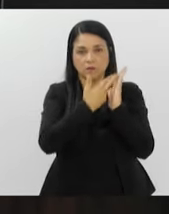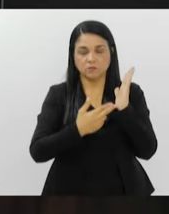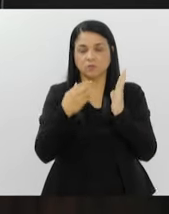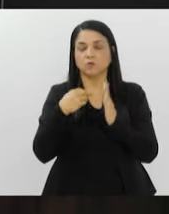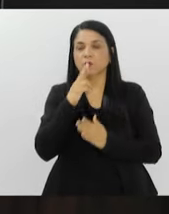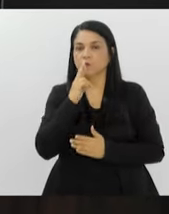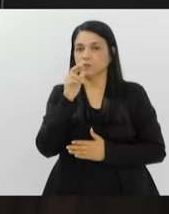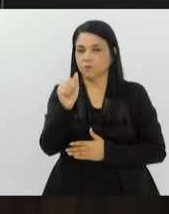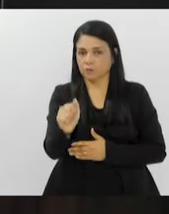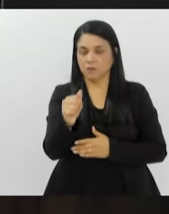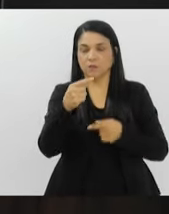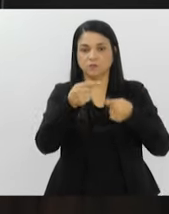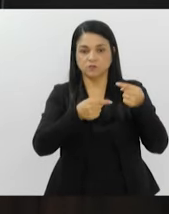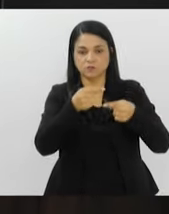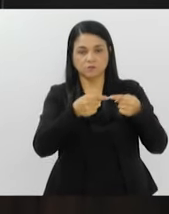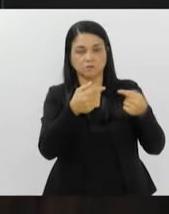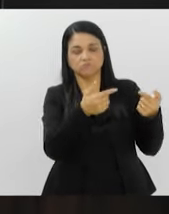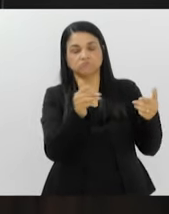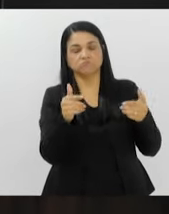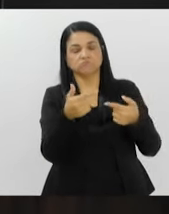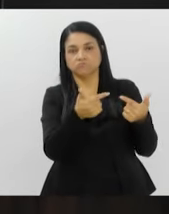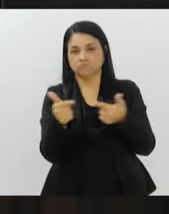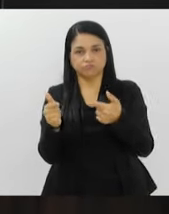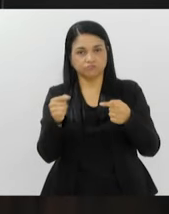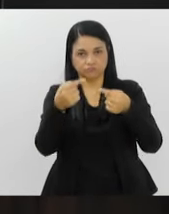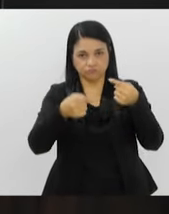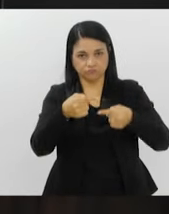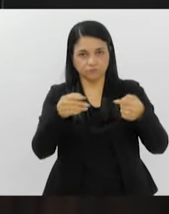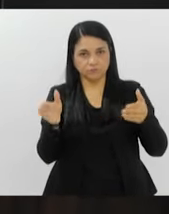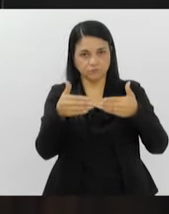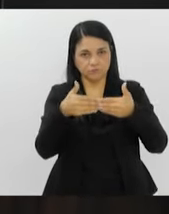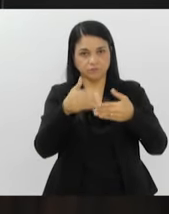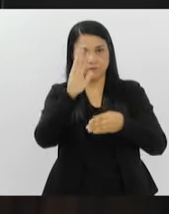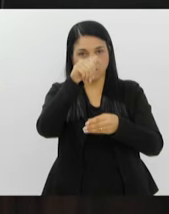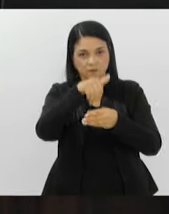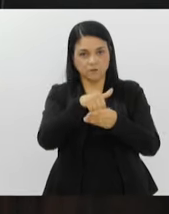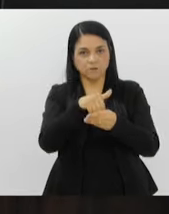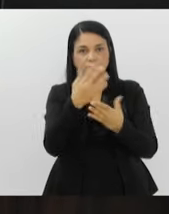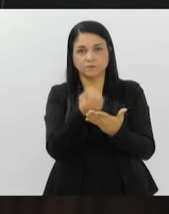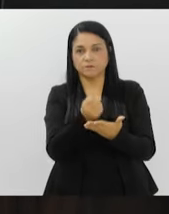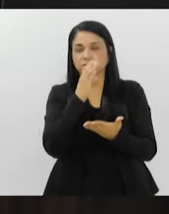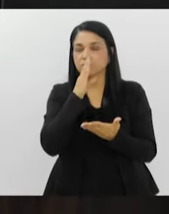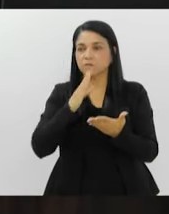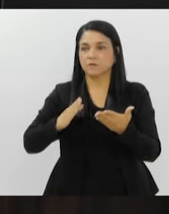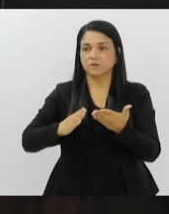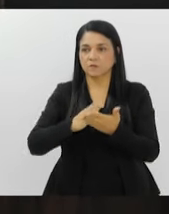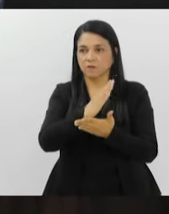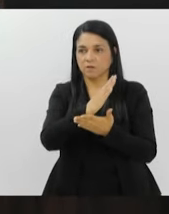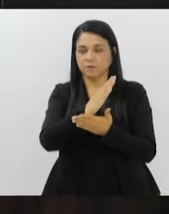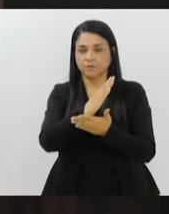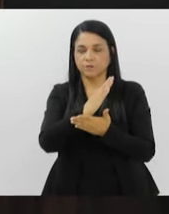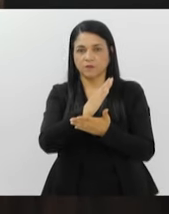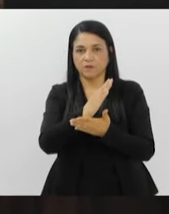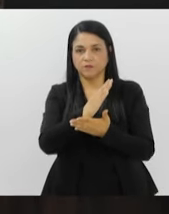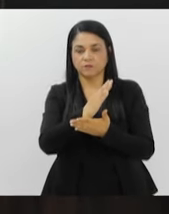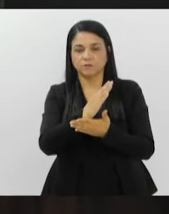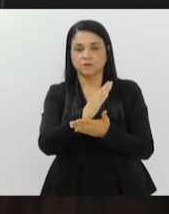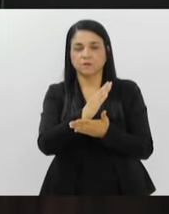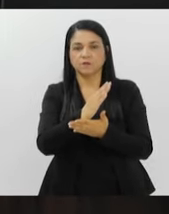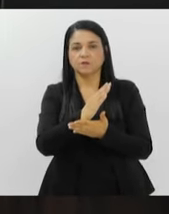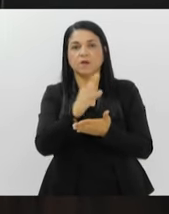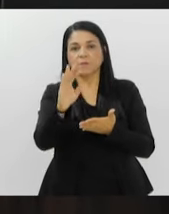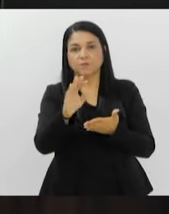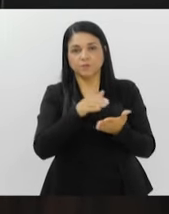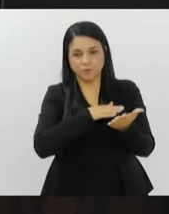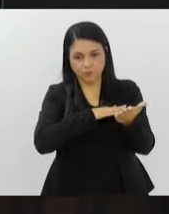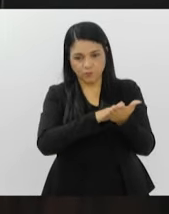Amorin em discussão não havendo quem quera discutir encerrada a discussão e votação senhores que apr permaneço Como estão aprovado